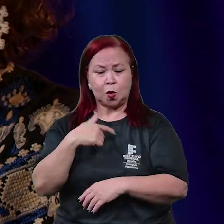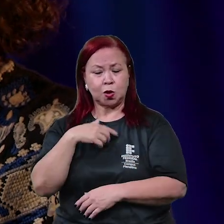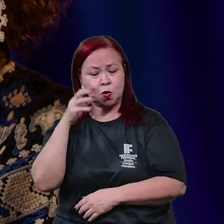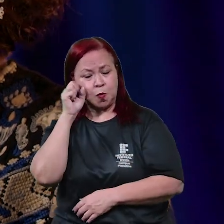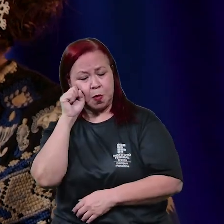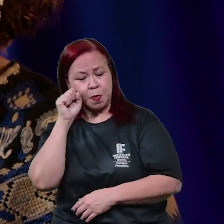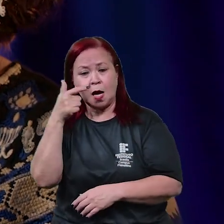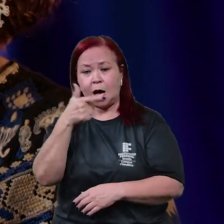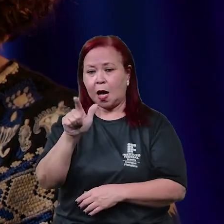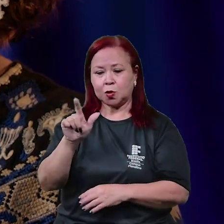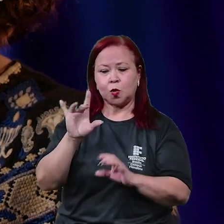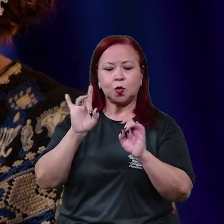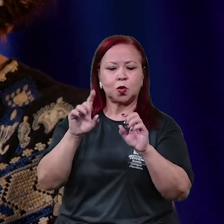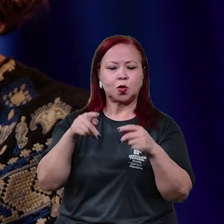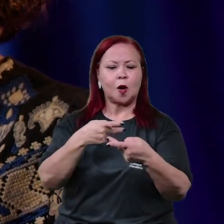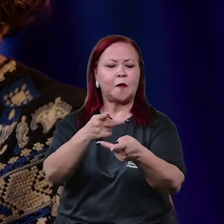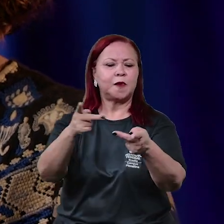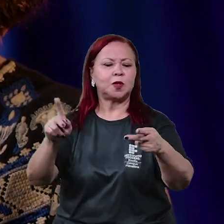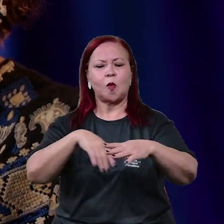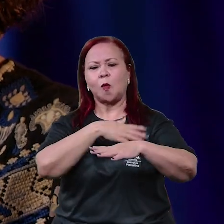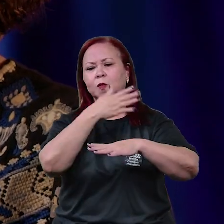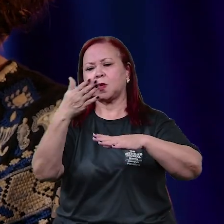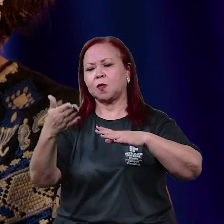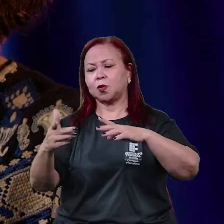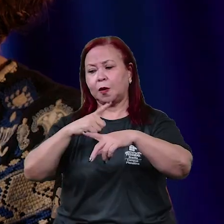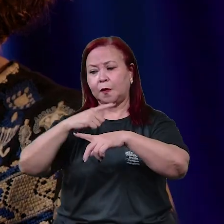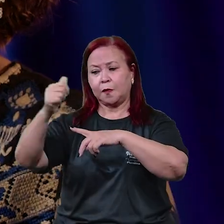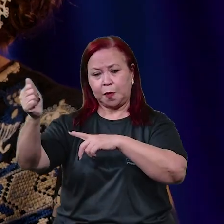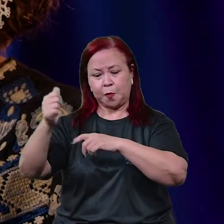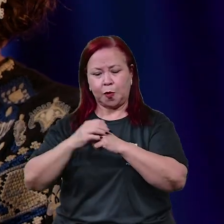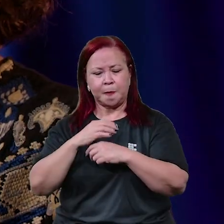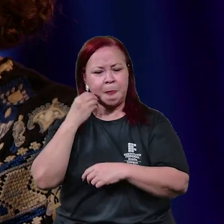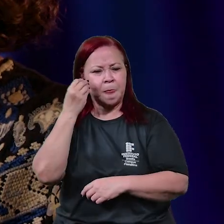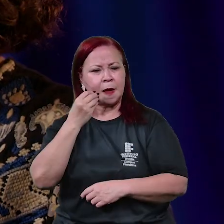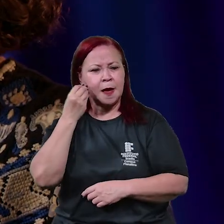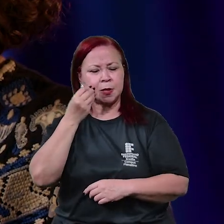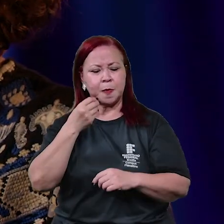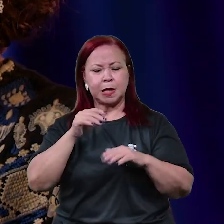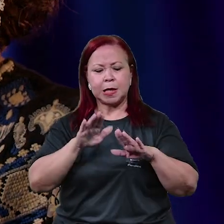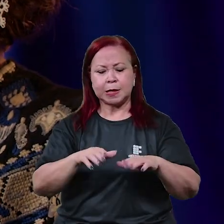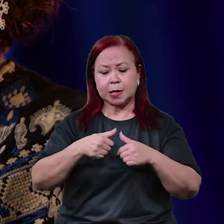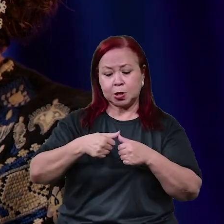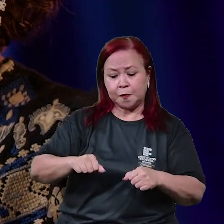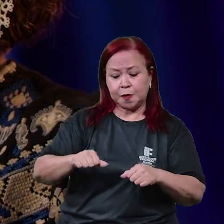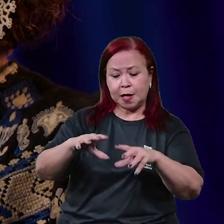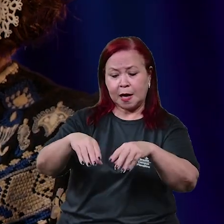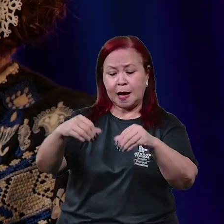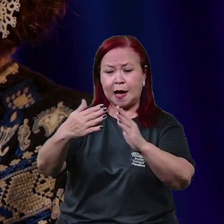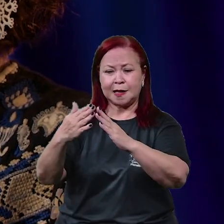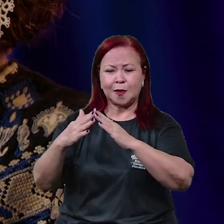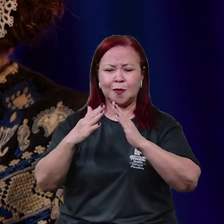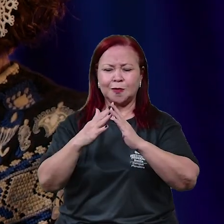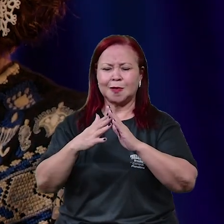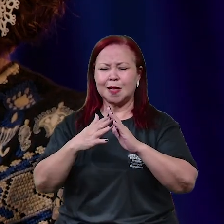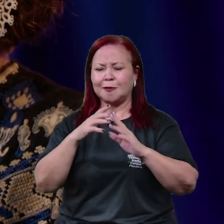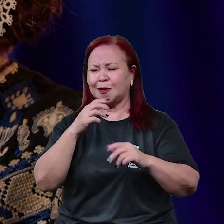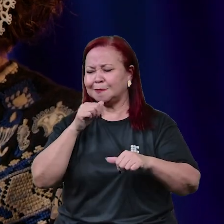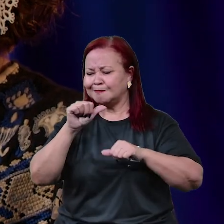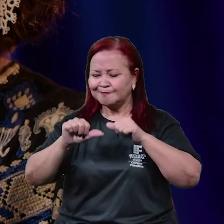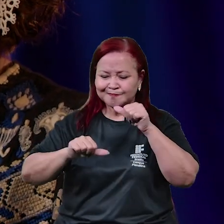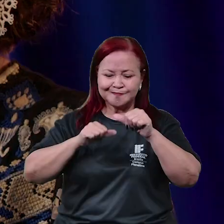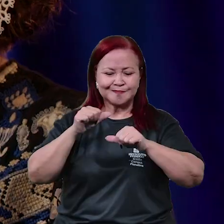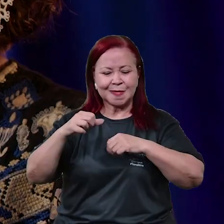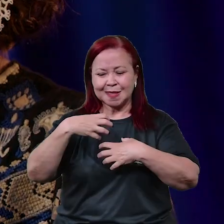gente dormiu, porque as outras aldeias a gente visitou, passou o dia e foi embora. E a experiência de ficar na aldeia foi algo